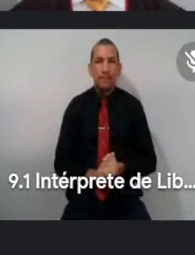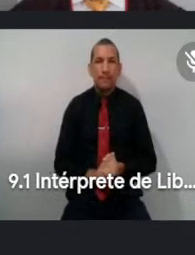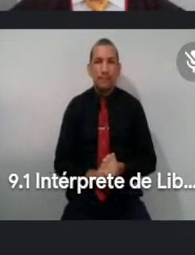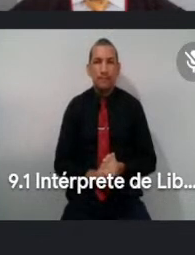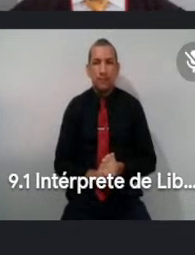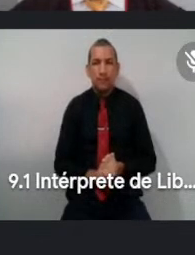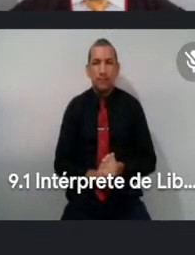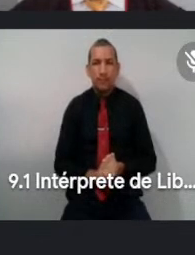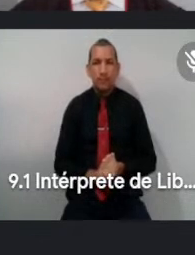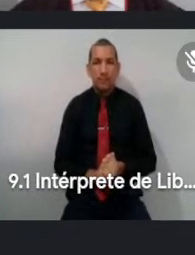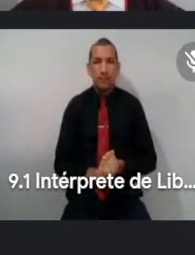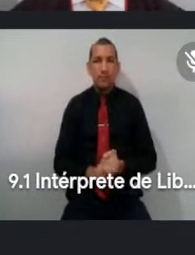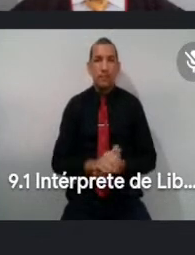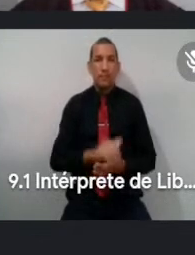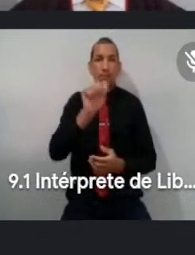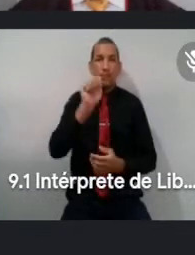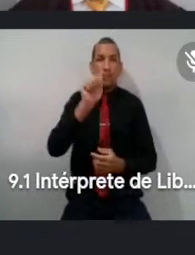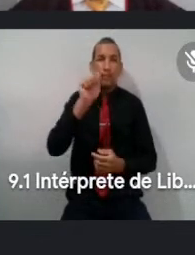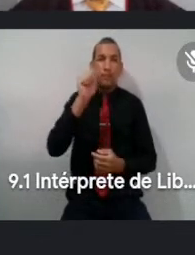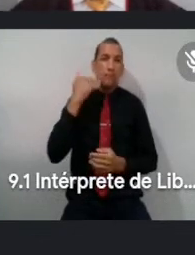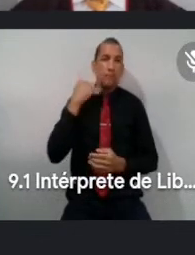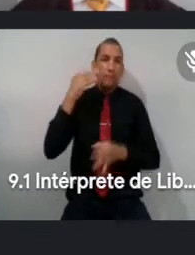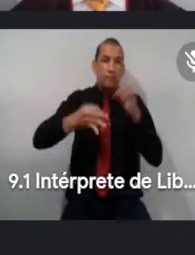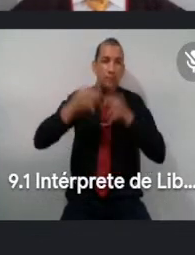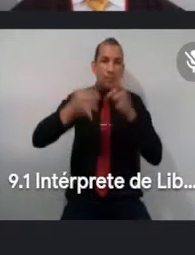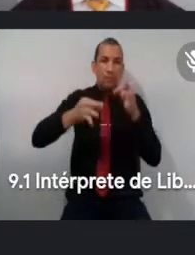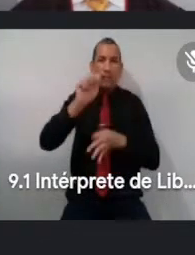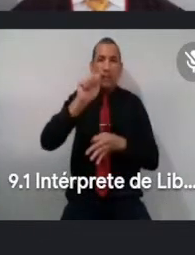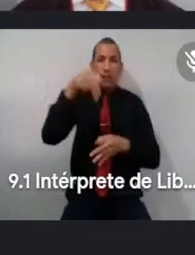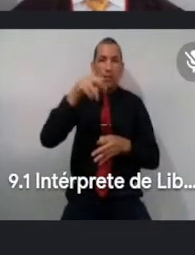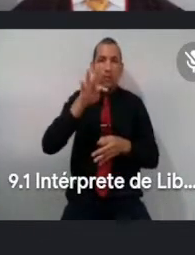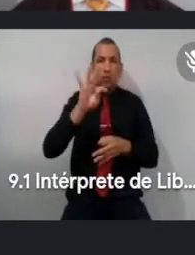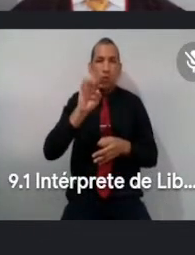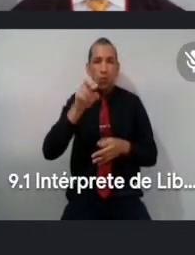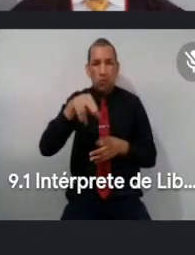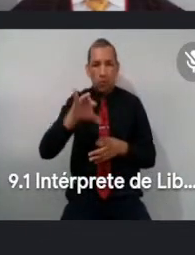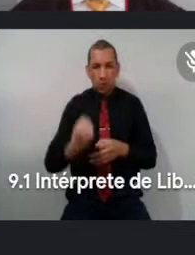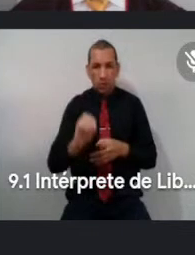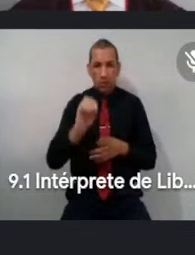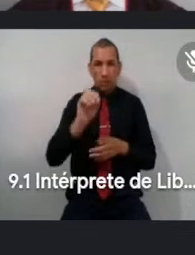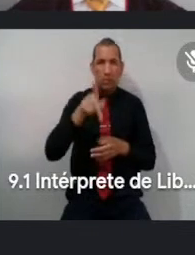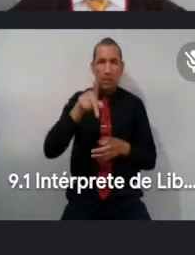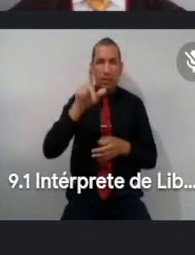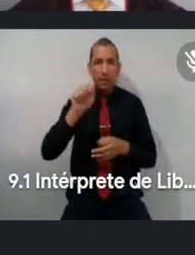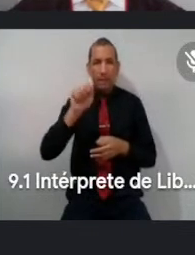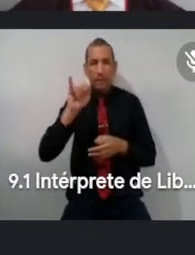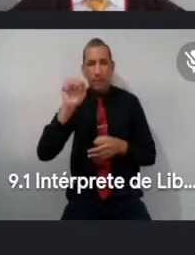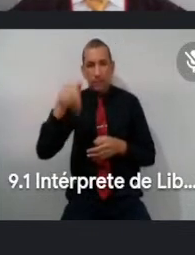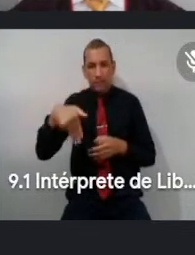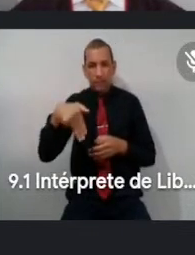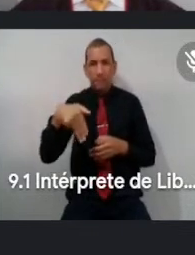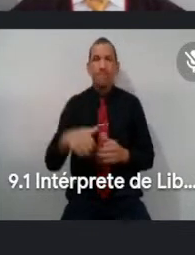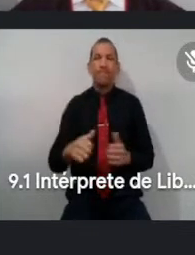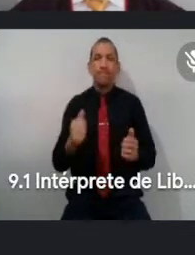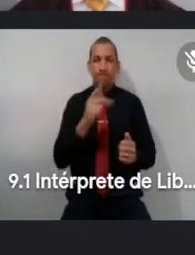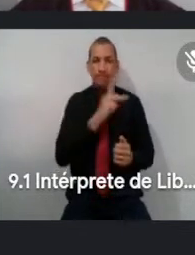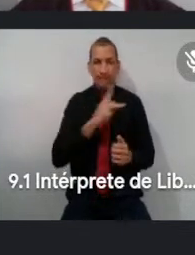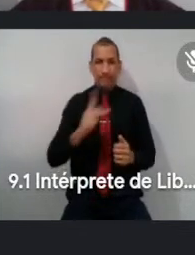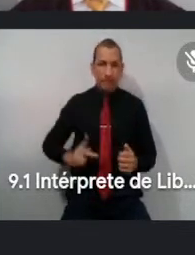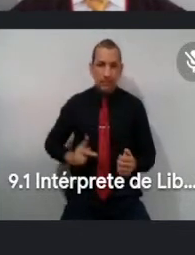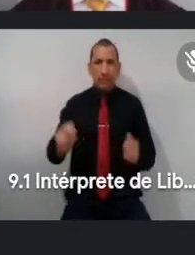Rua Doutor Antonio Paim logo a sua presidência eu acompanho a